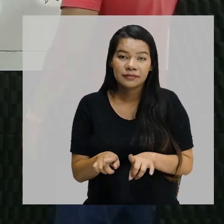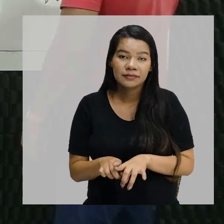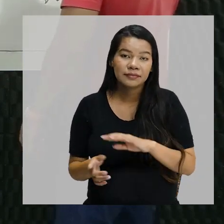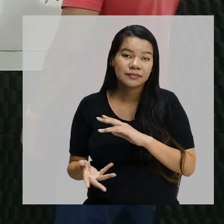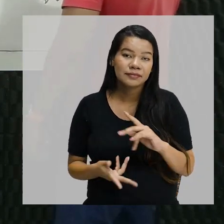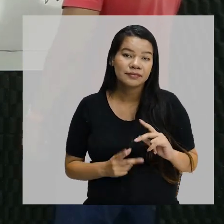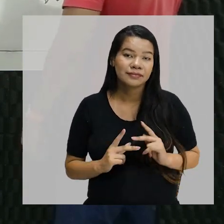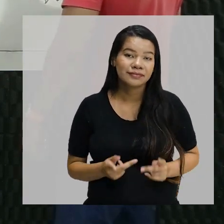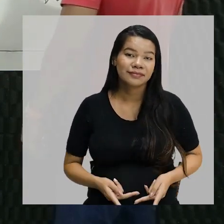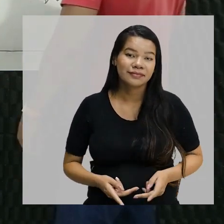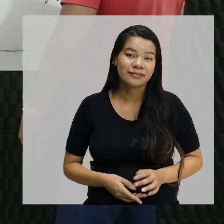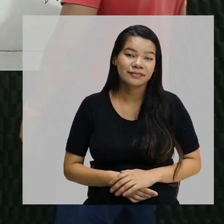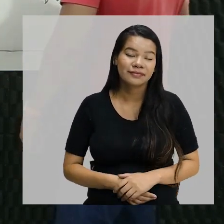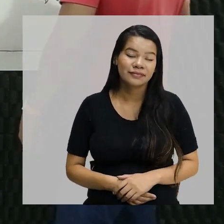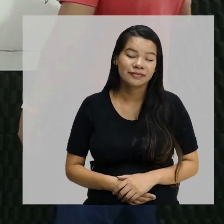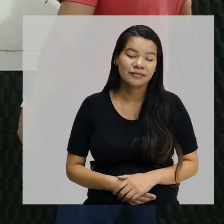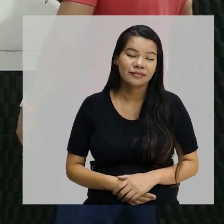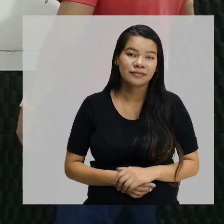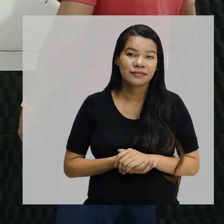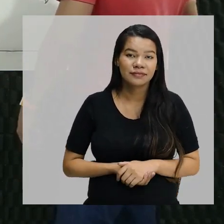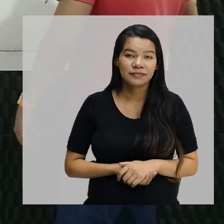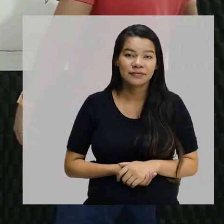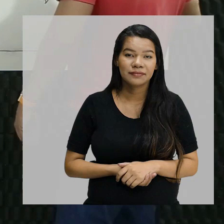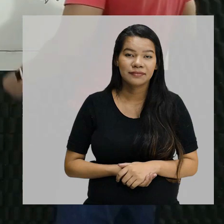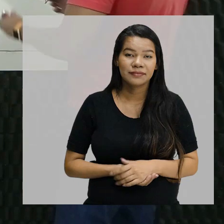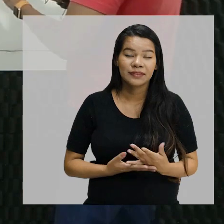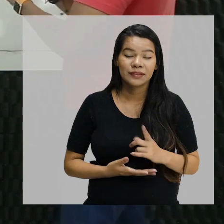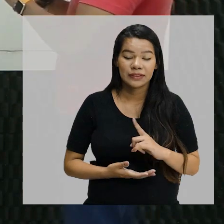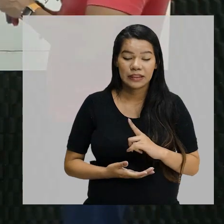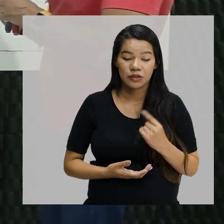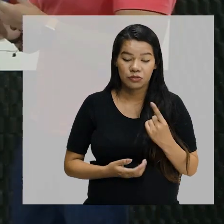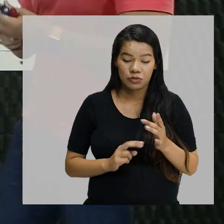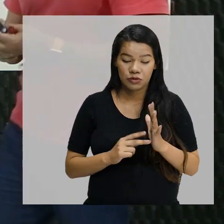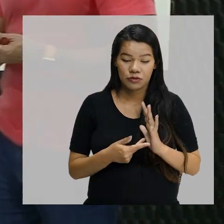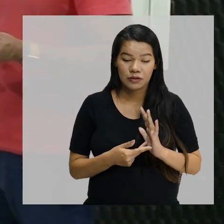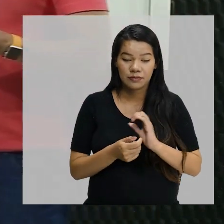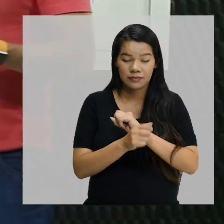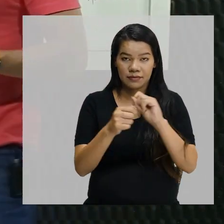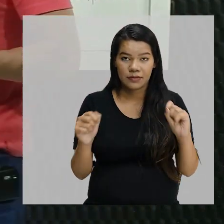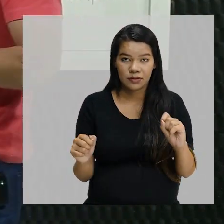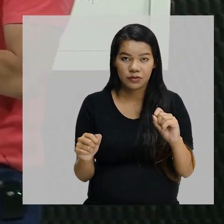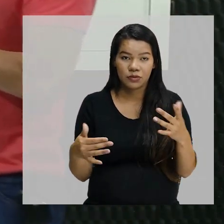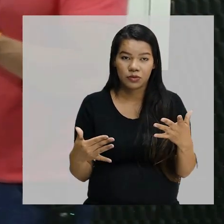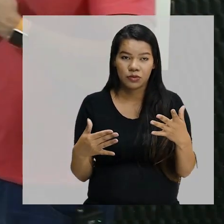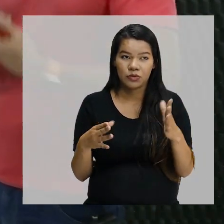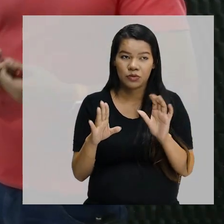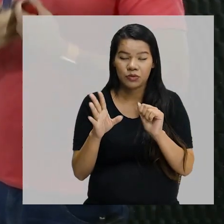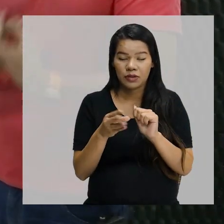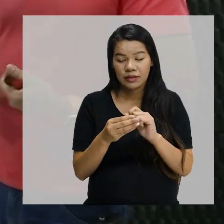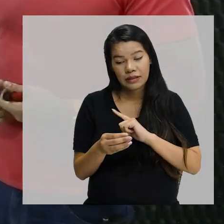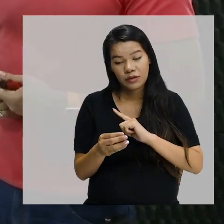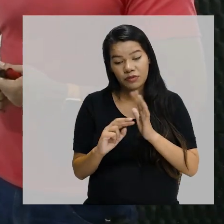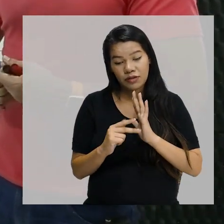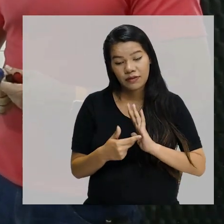ao ser humano tá então existe uma significância maior quando esse conhecimento ele ganha